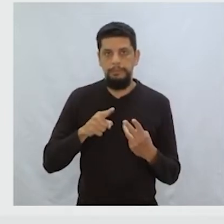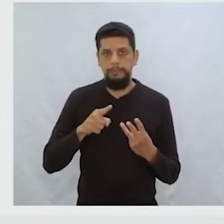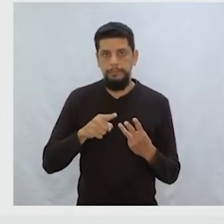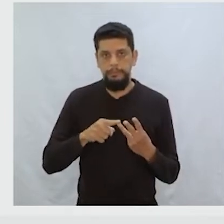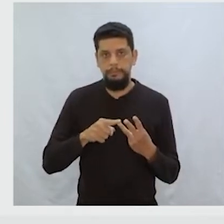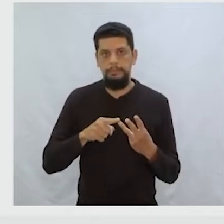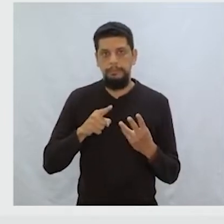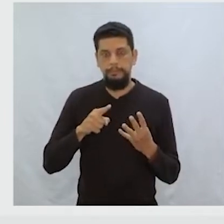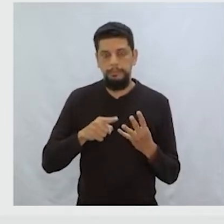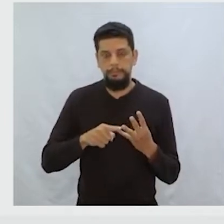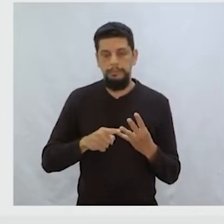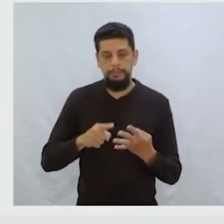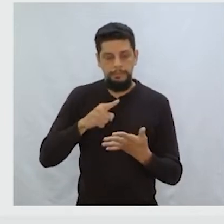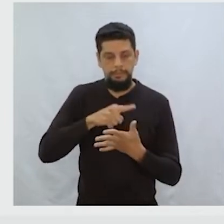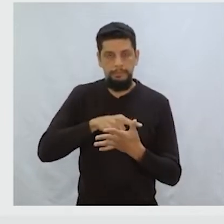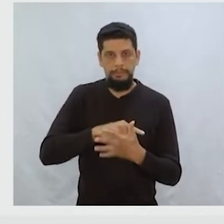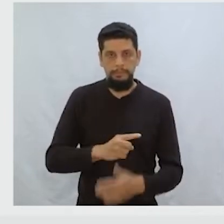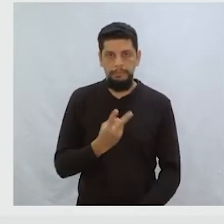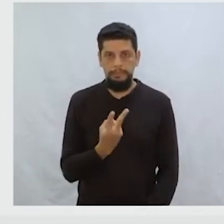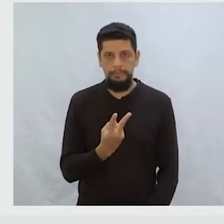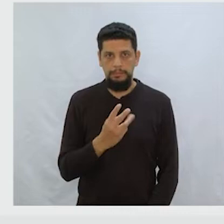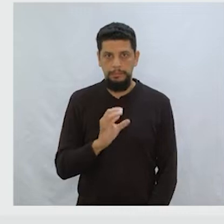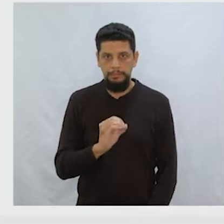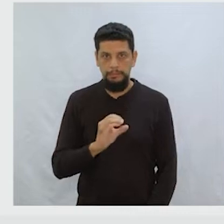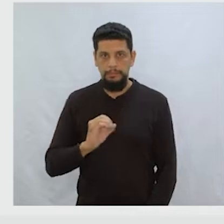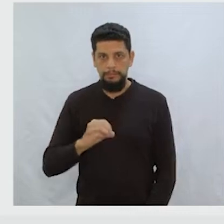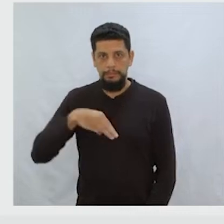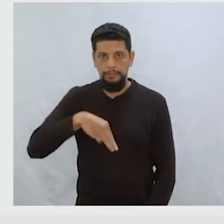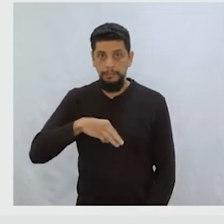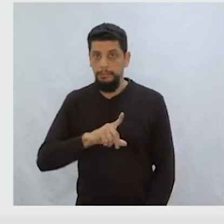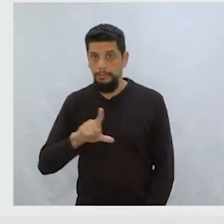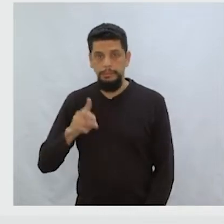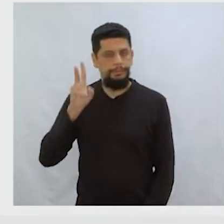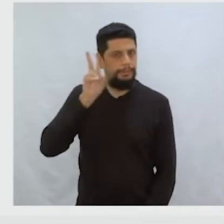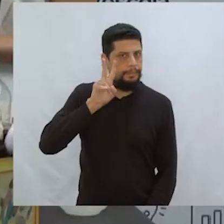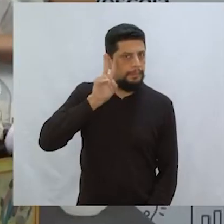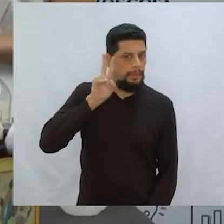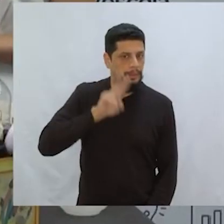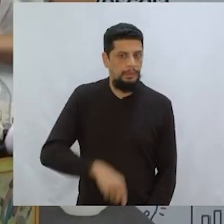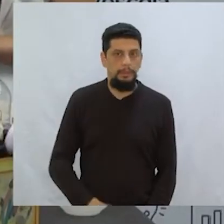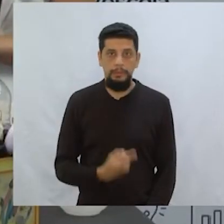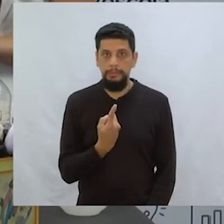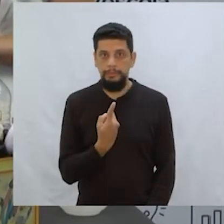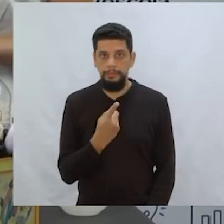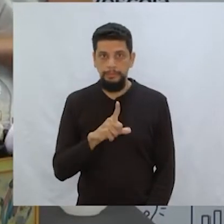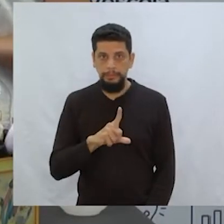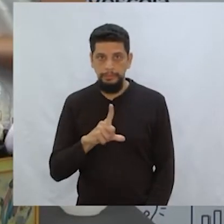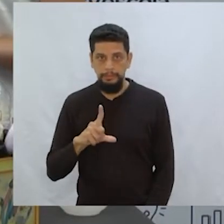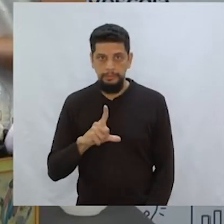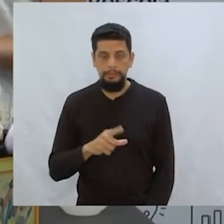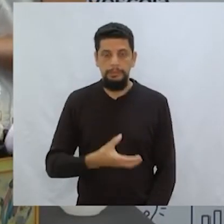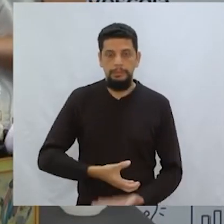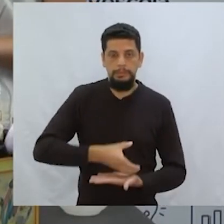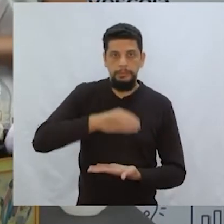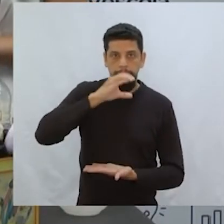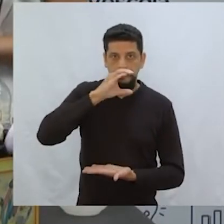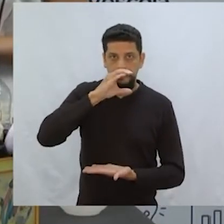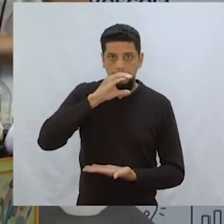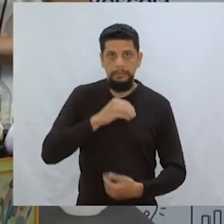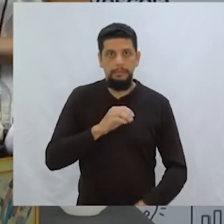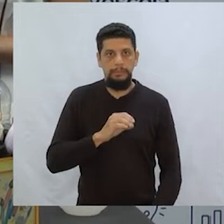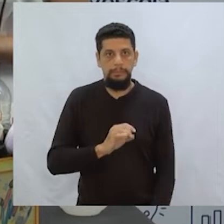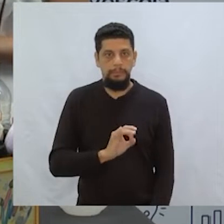mais um copo, mais um e mais um. Lembrando que para esse 1 litro, os copos são